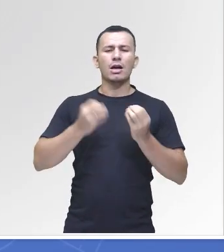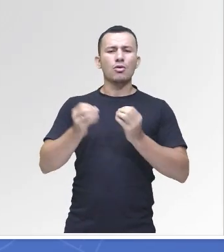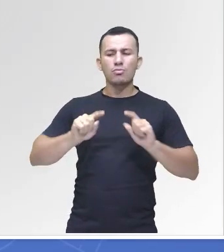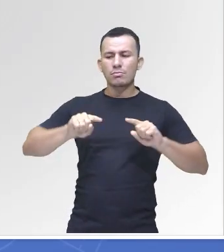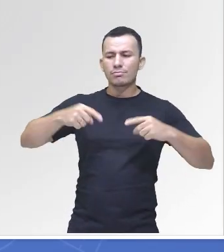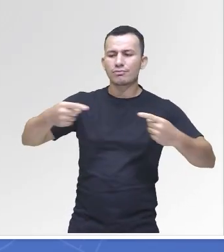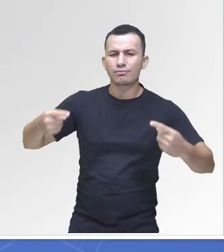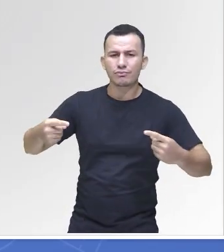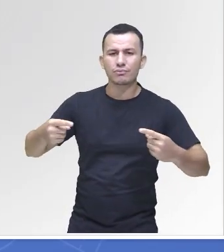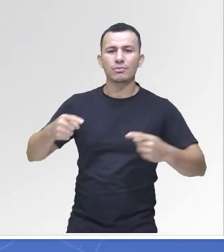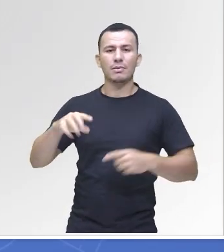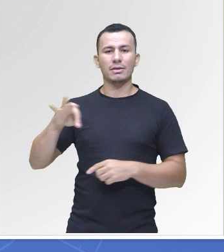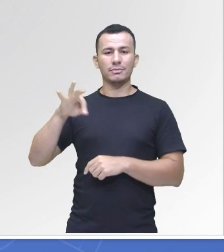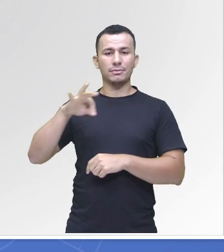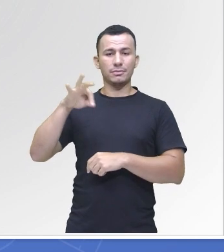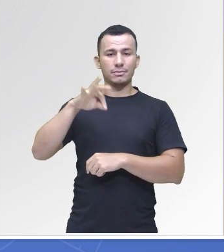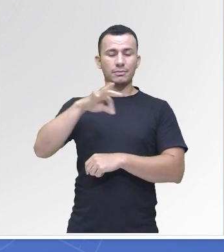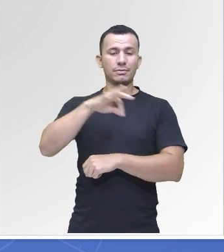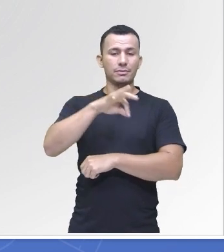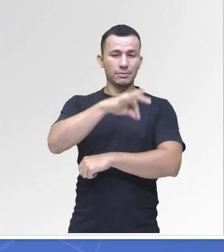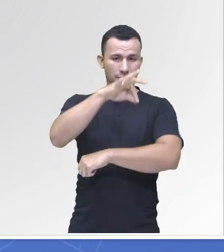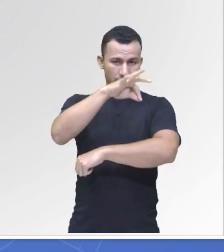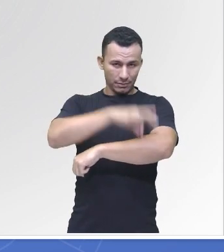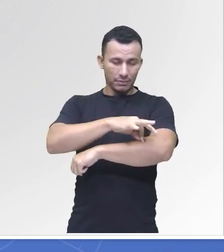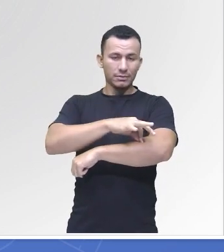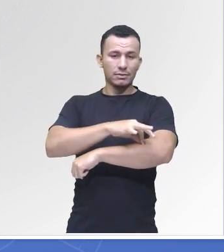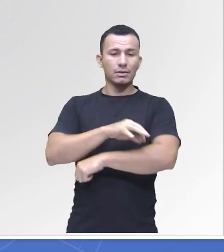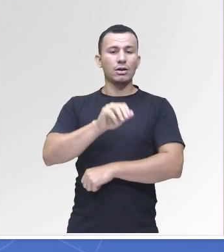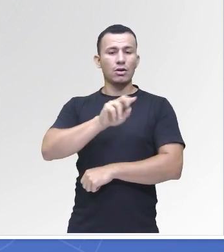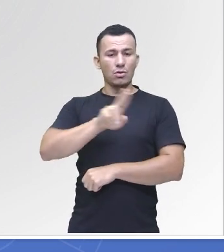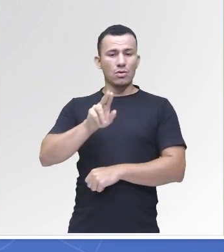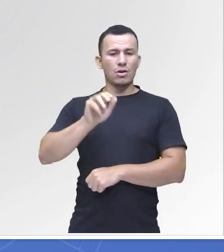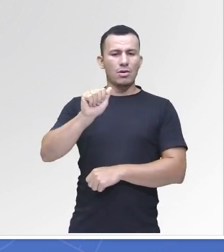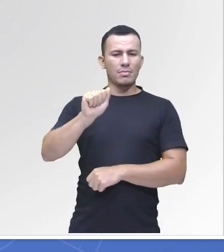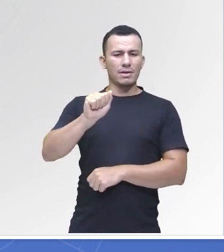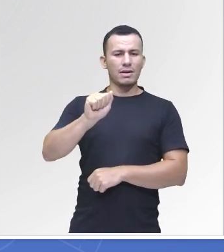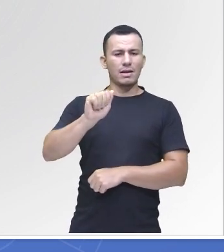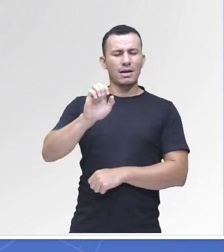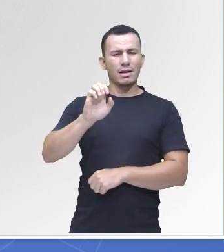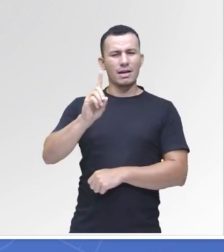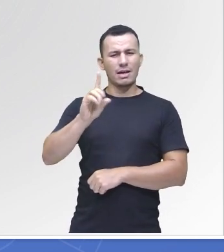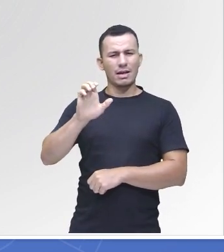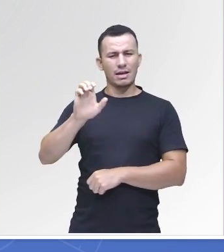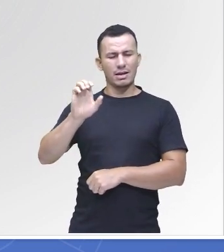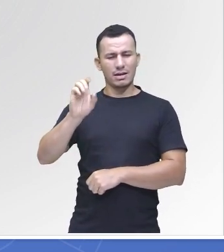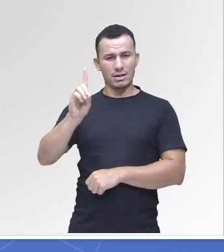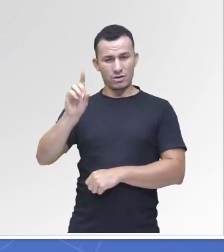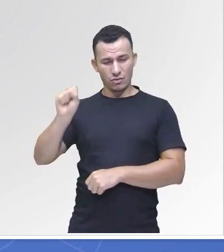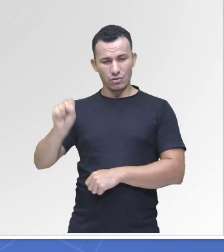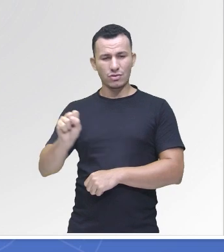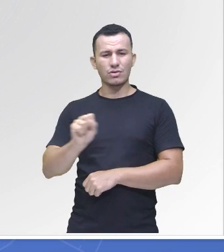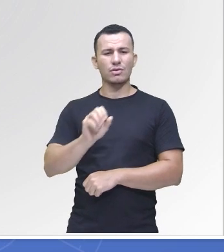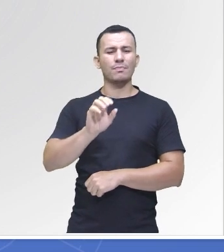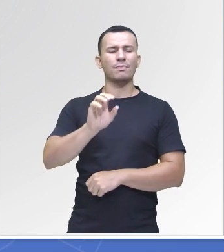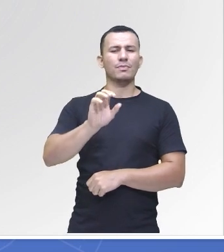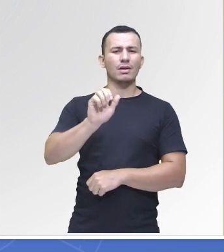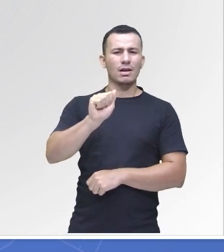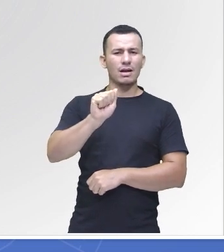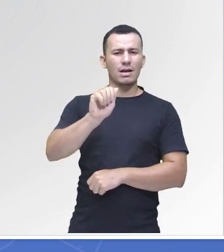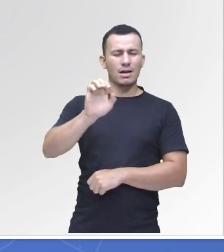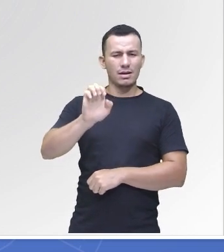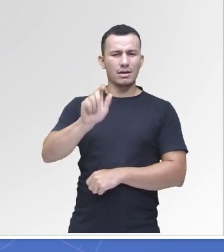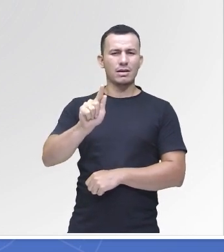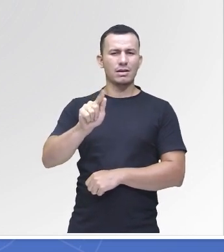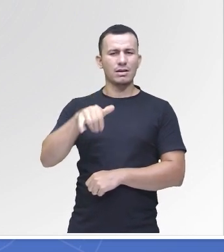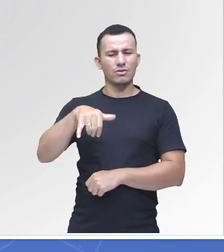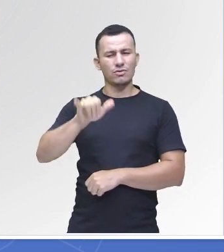transmissão dela é pelo mosquito, que é o mosquito Aedes aegypti. E ela foi identificada, desculpa, vou botar aqui.